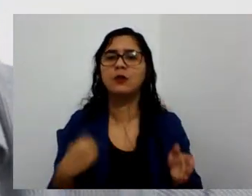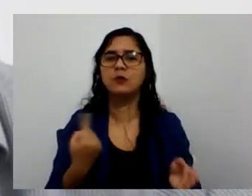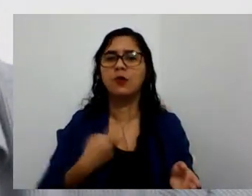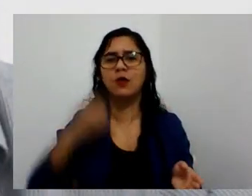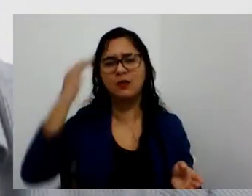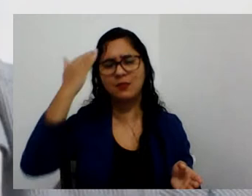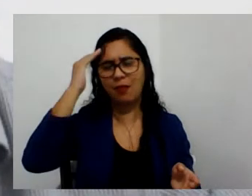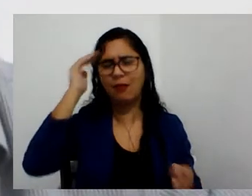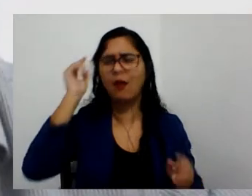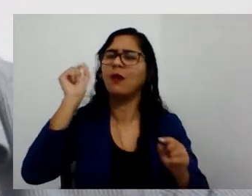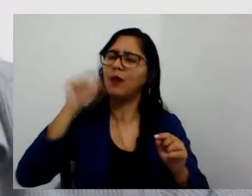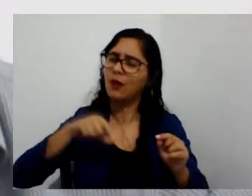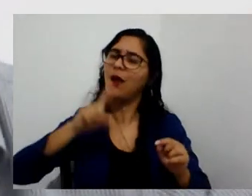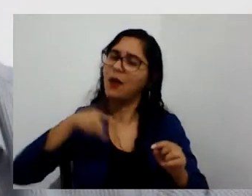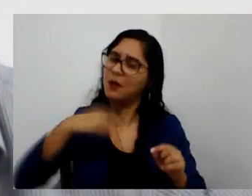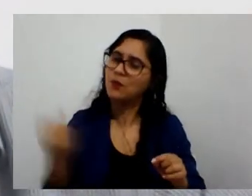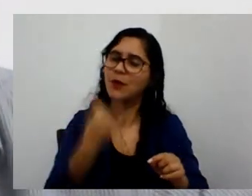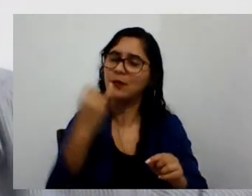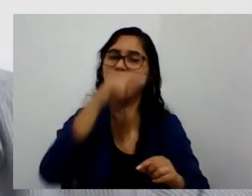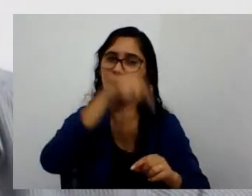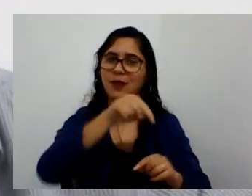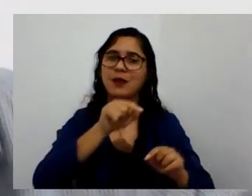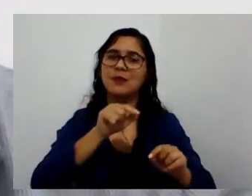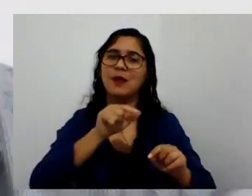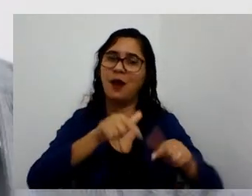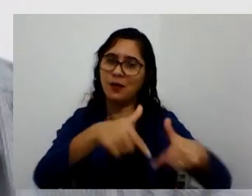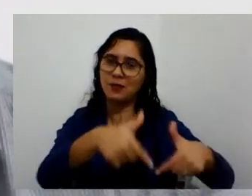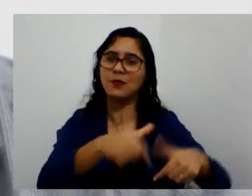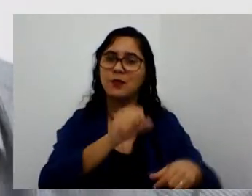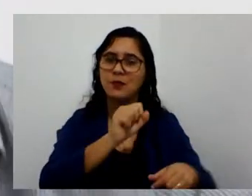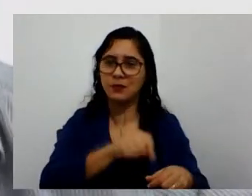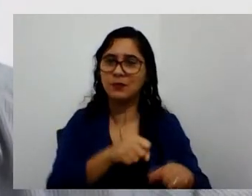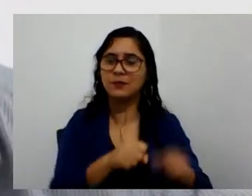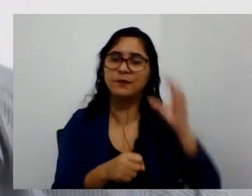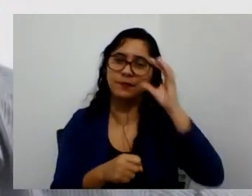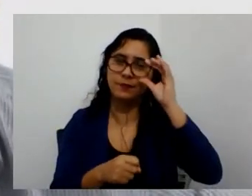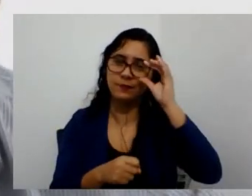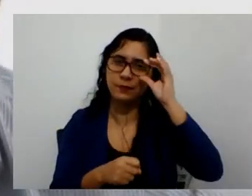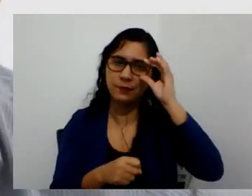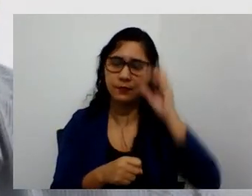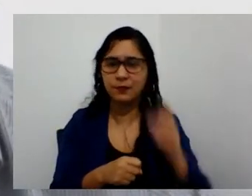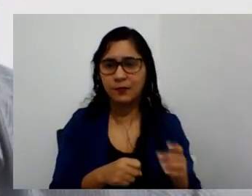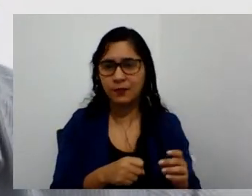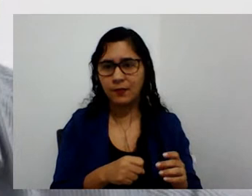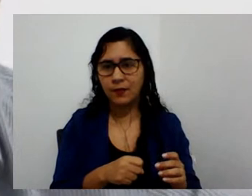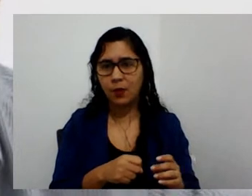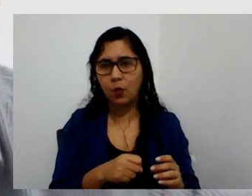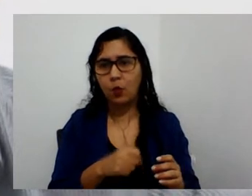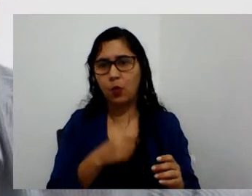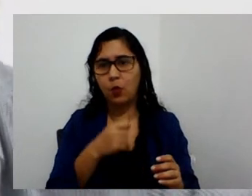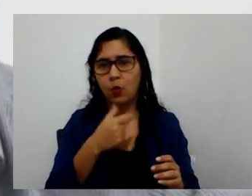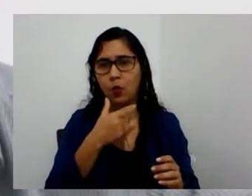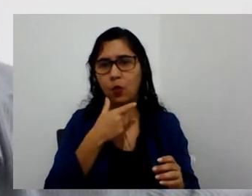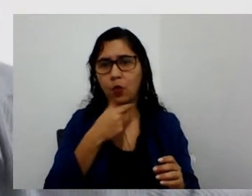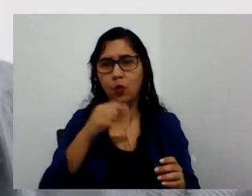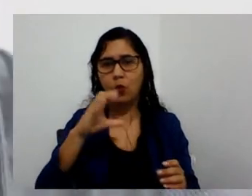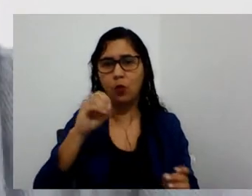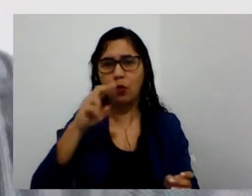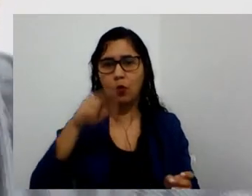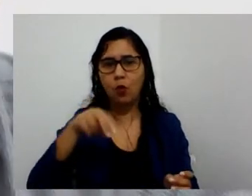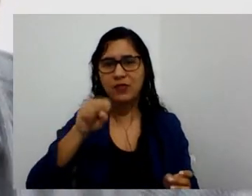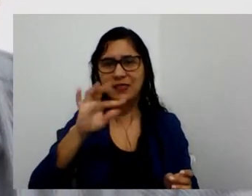a importância dessas ações. O Constante, né, acabou de falar, um grande amigo meu, a gente morou junto no